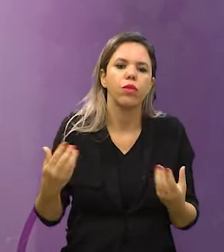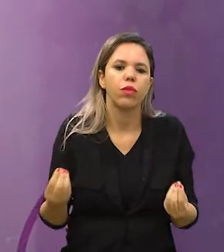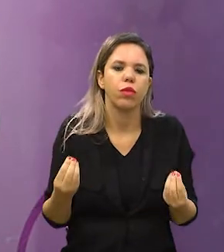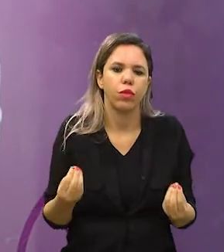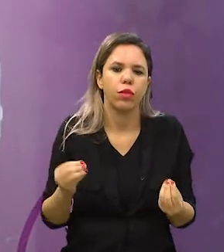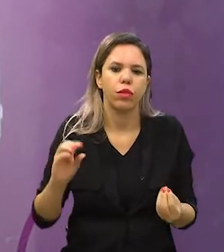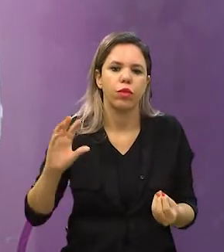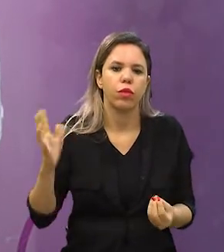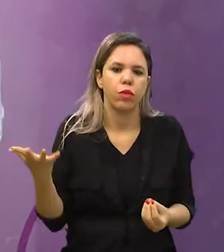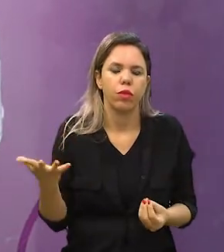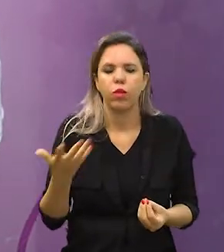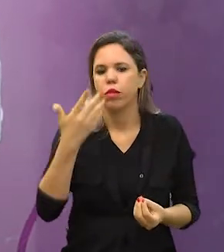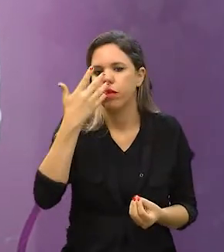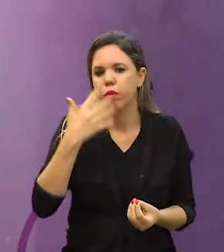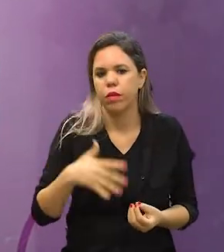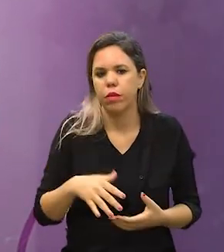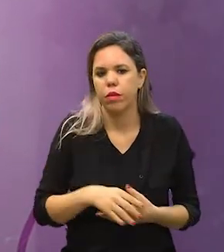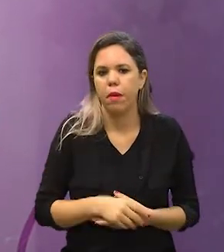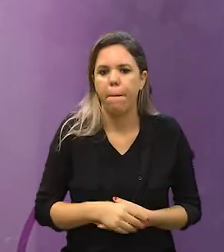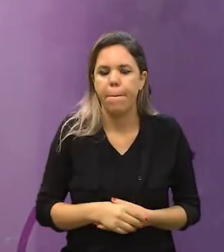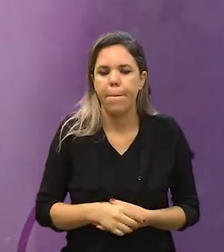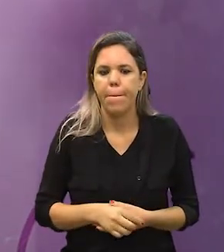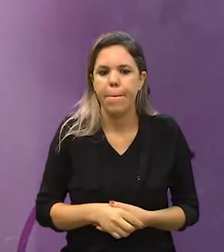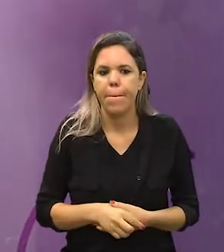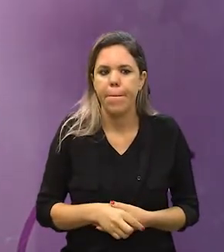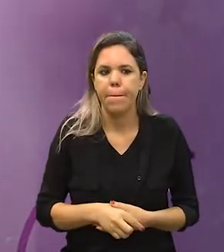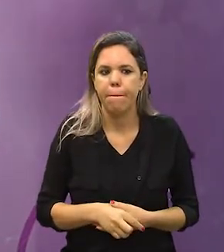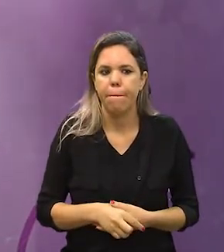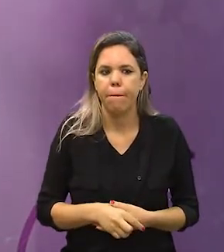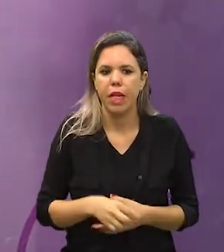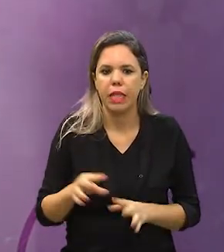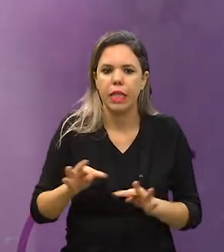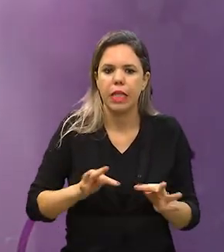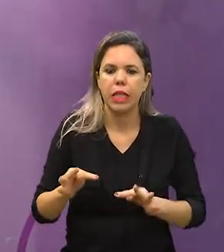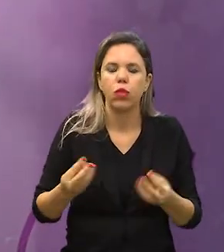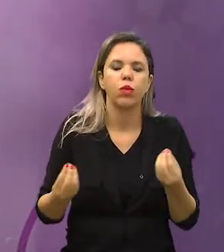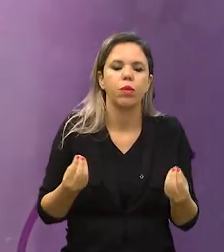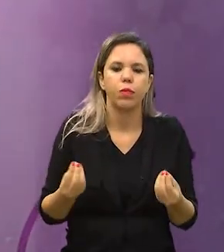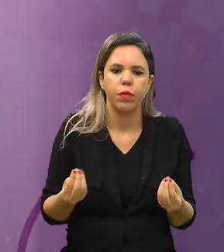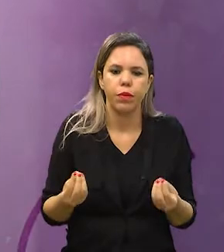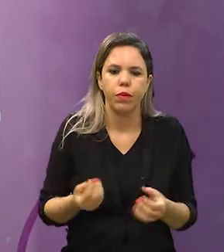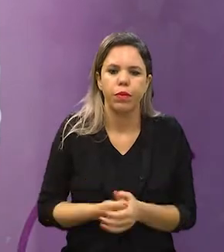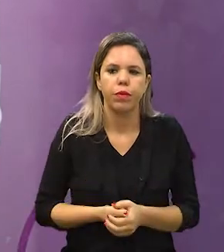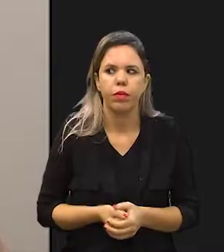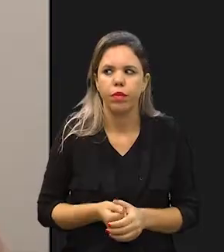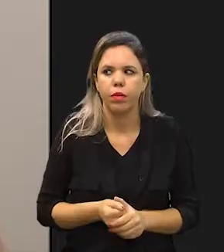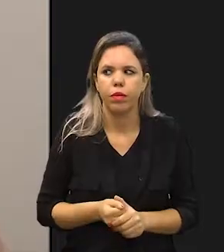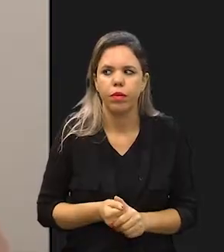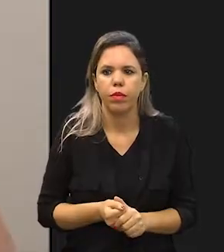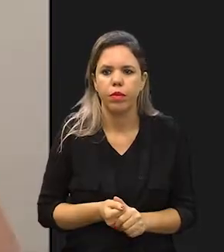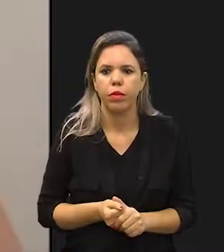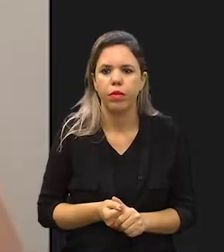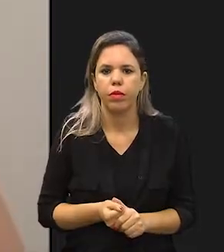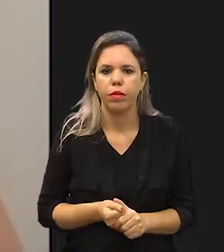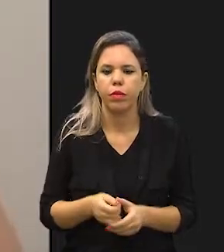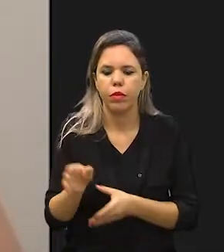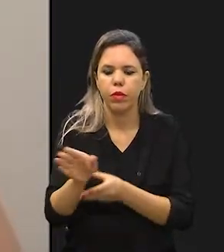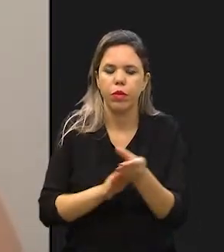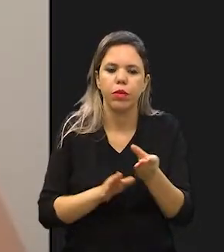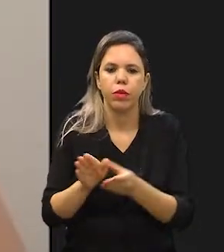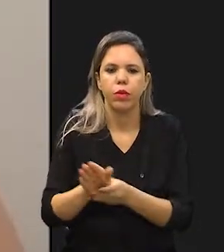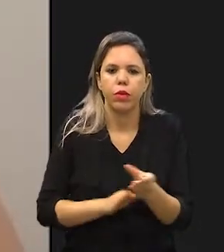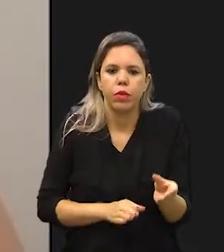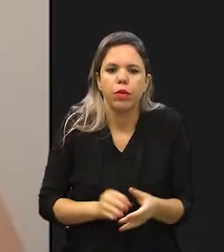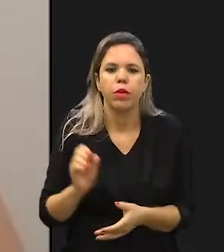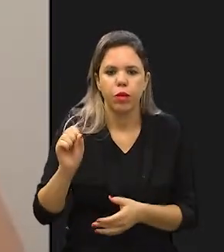diagnóstico, o que que acontece com essa criança? Ela passa por tratamento? Como que é? A gente recomenda que